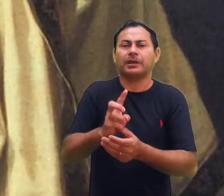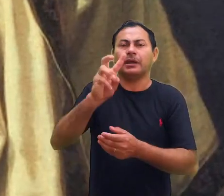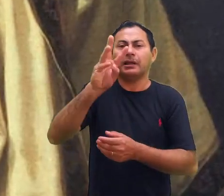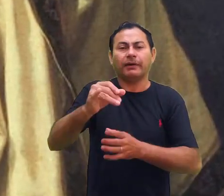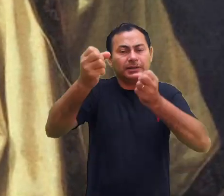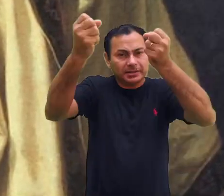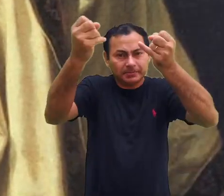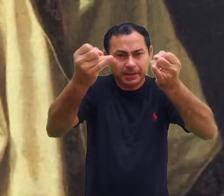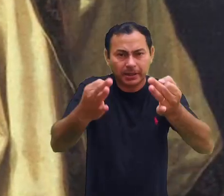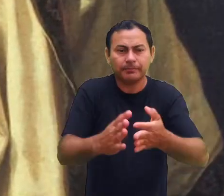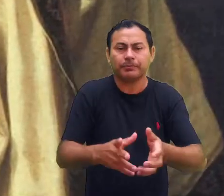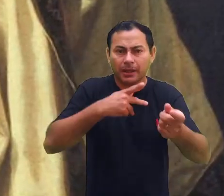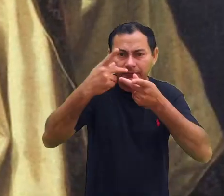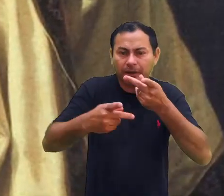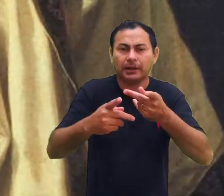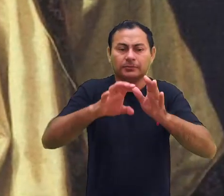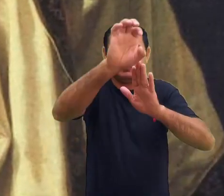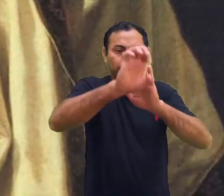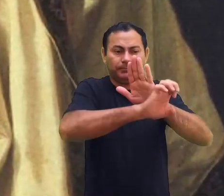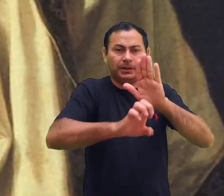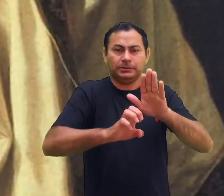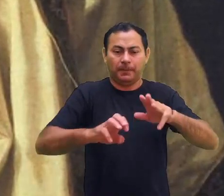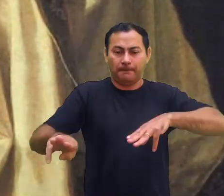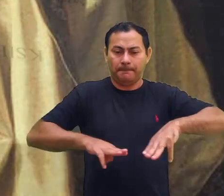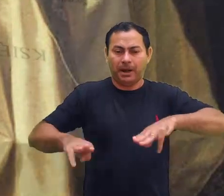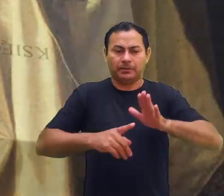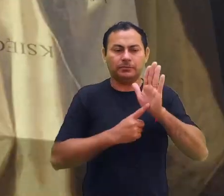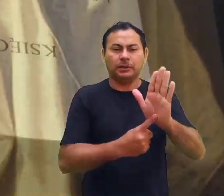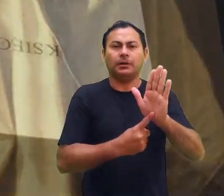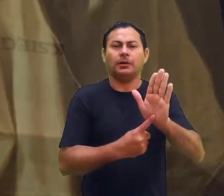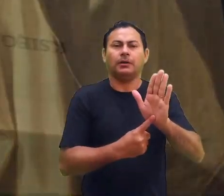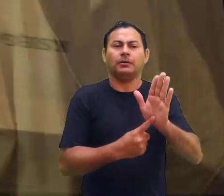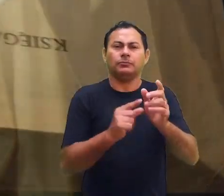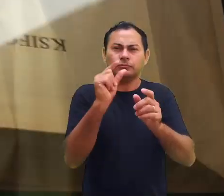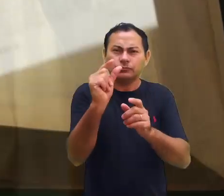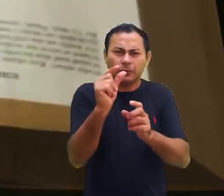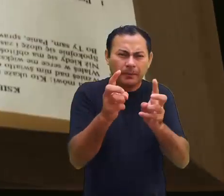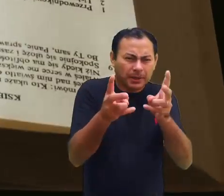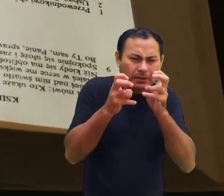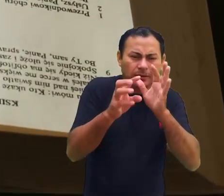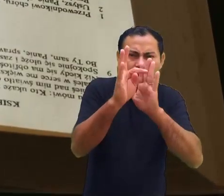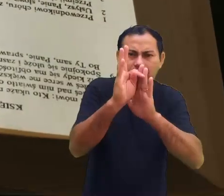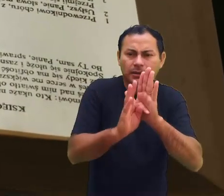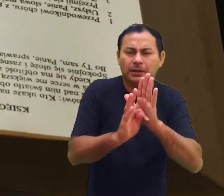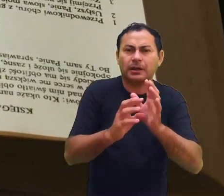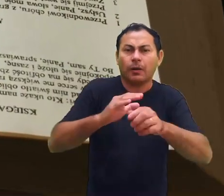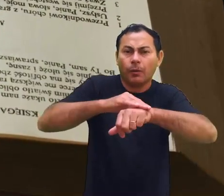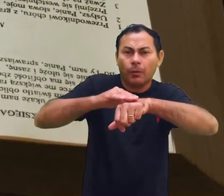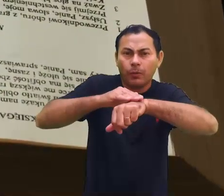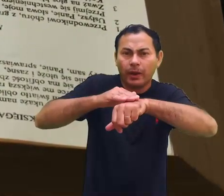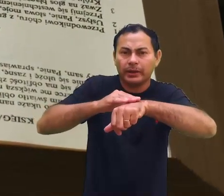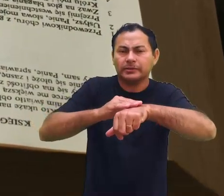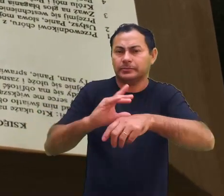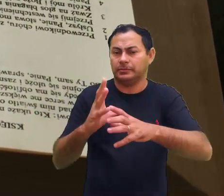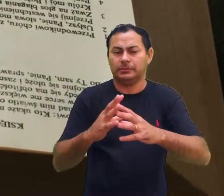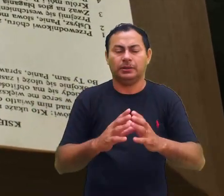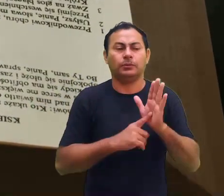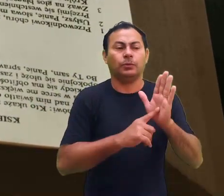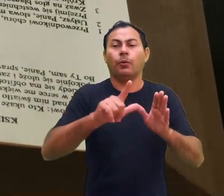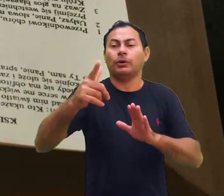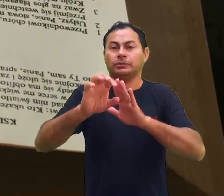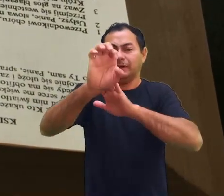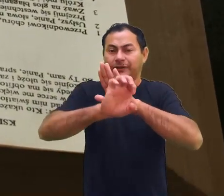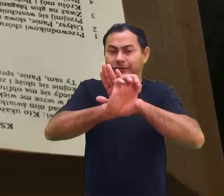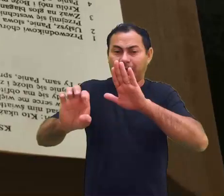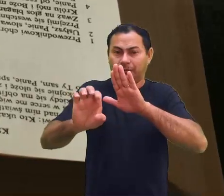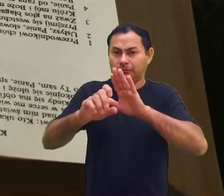ele vai justificar, dizendo que no Evangelho de Marcos aparece uma pequena observação sobre esta conversa que não aparece